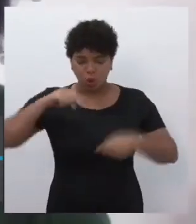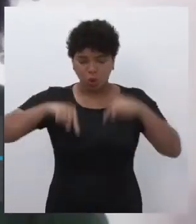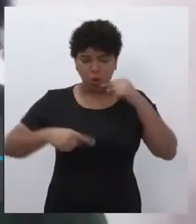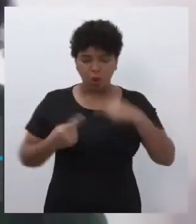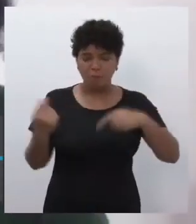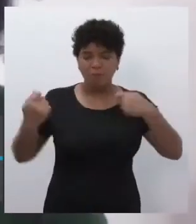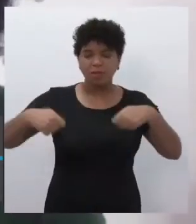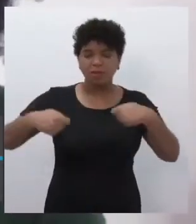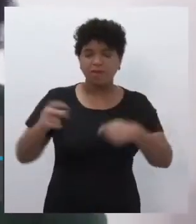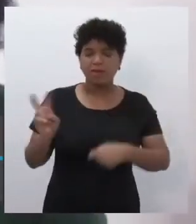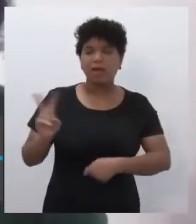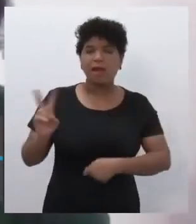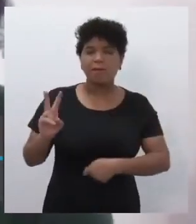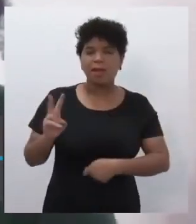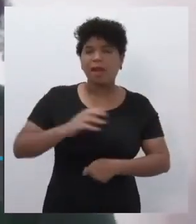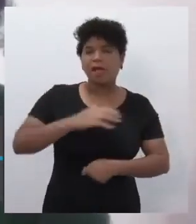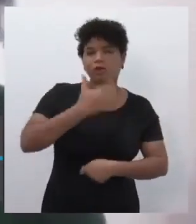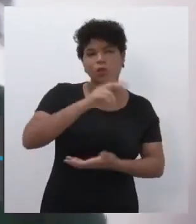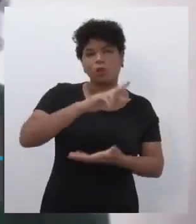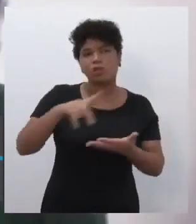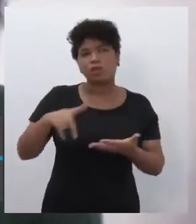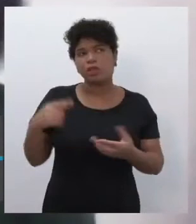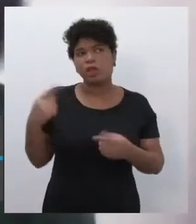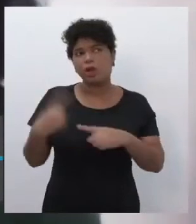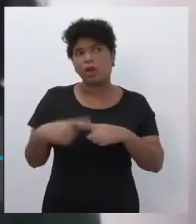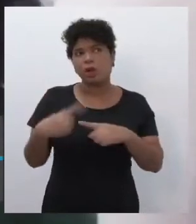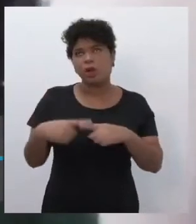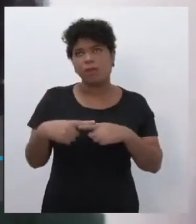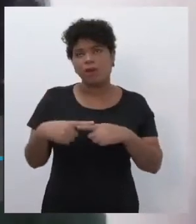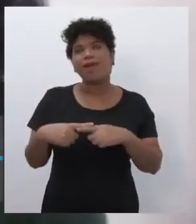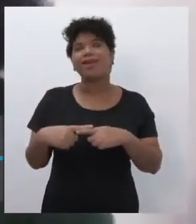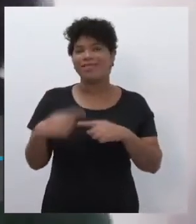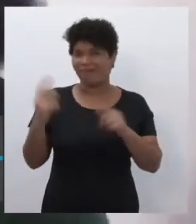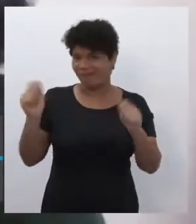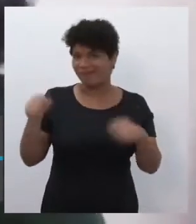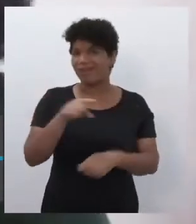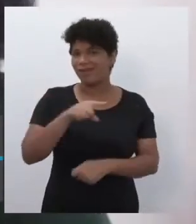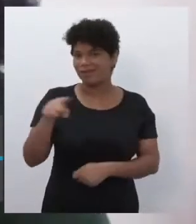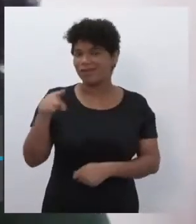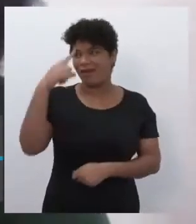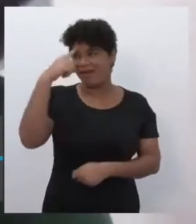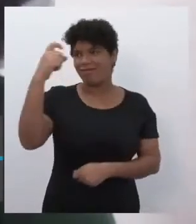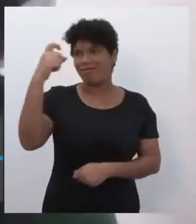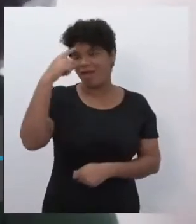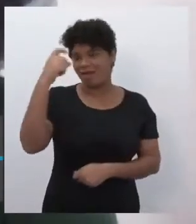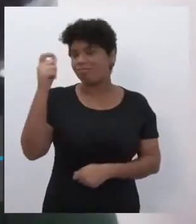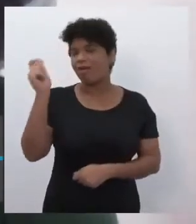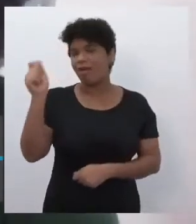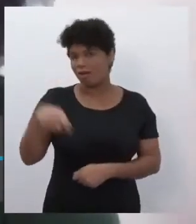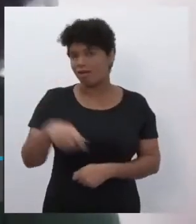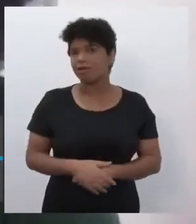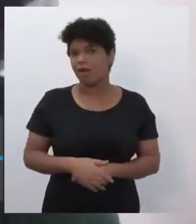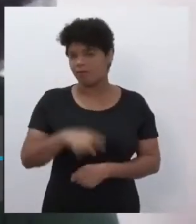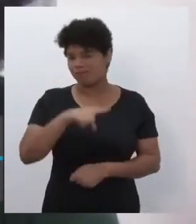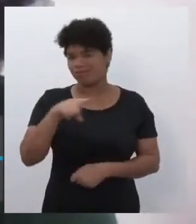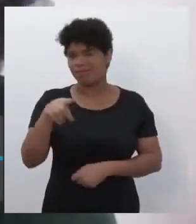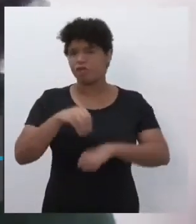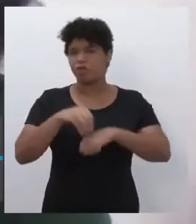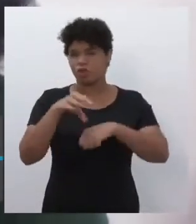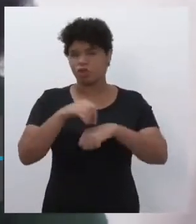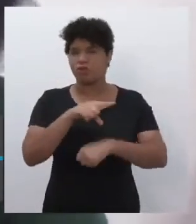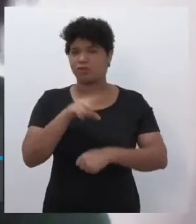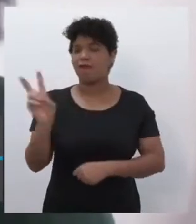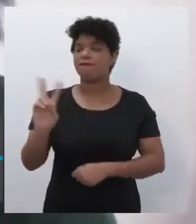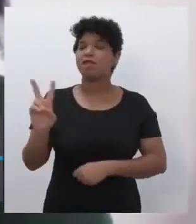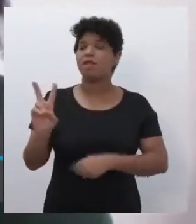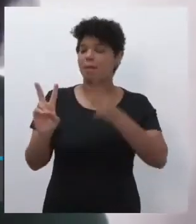assim por diante. É uma maneira de contemplar as especificidades dessa habilidade que a gente selecionou para trabalho agora.